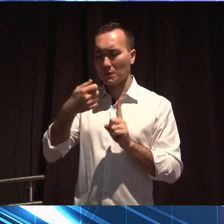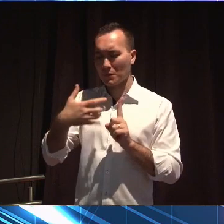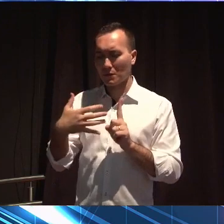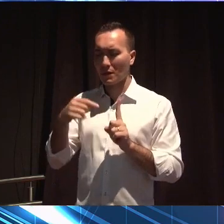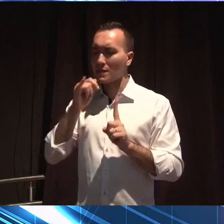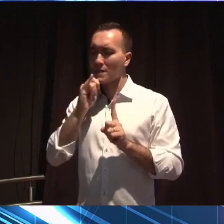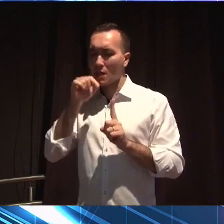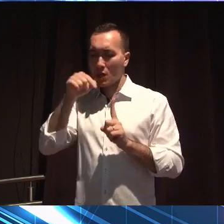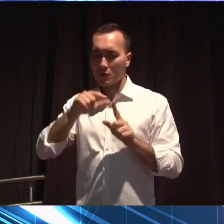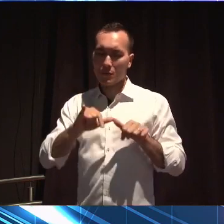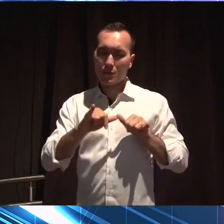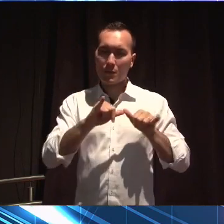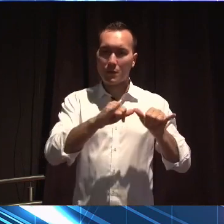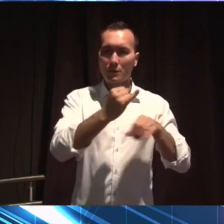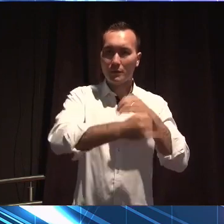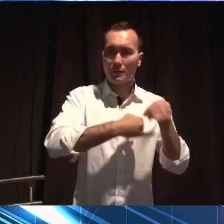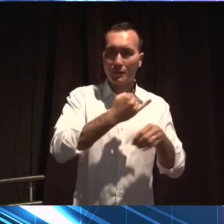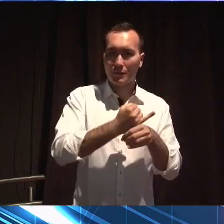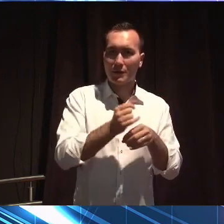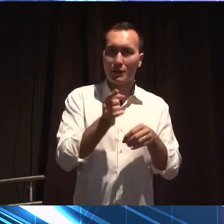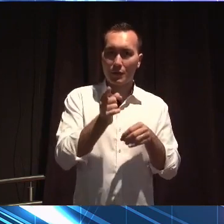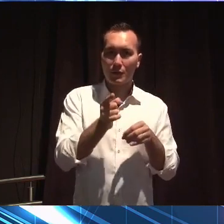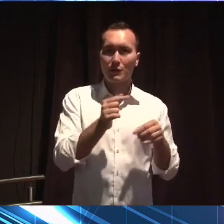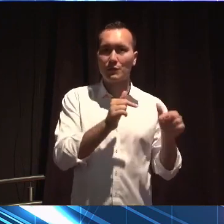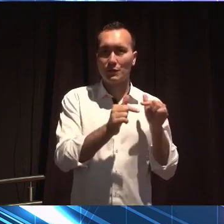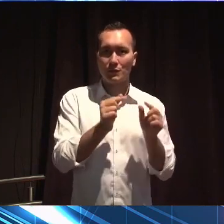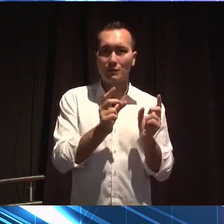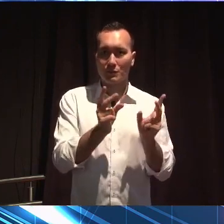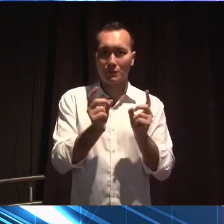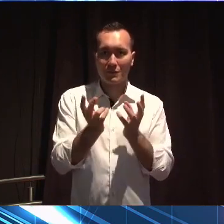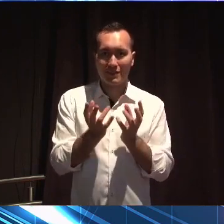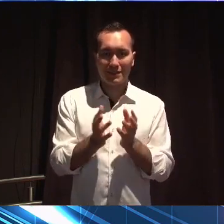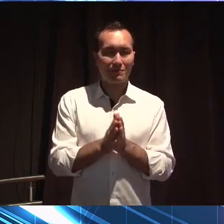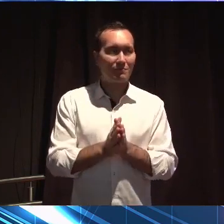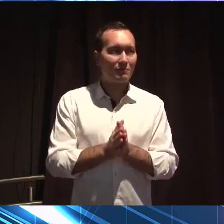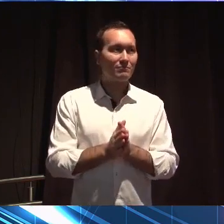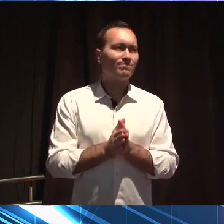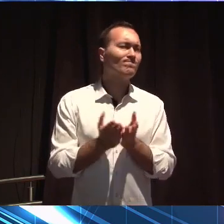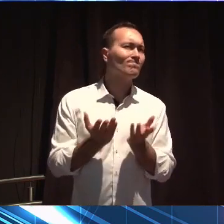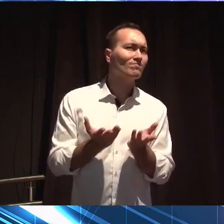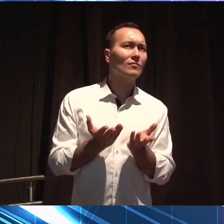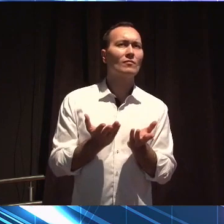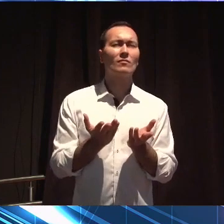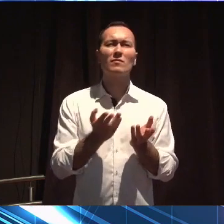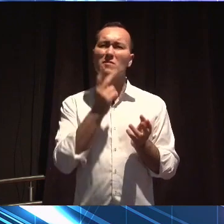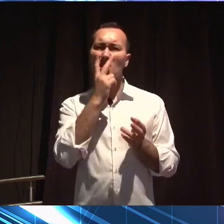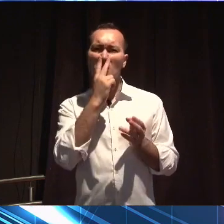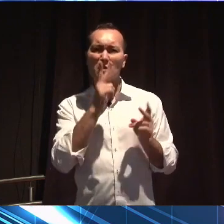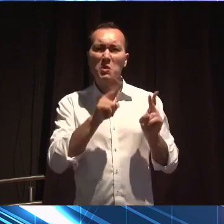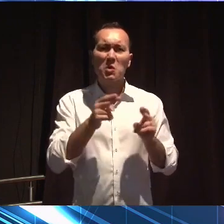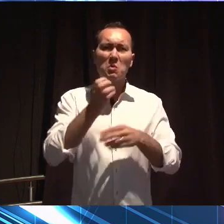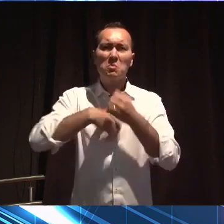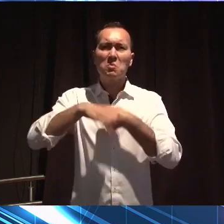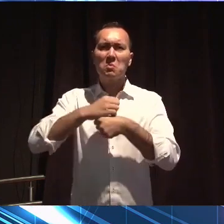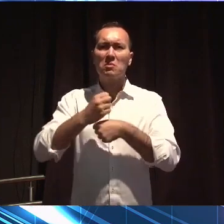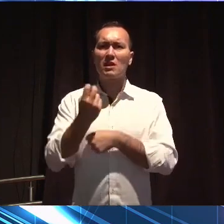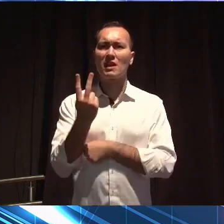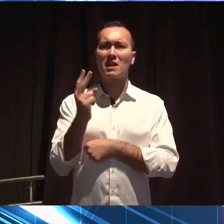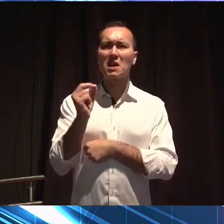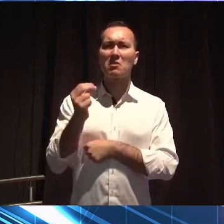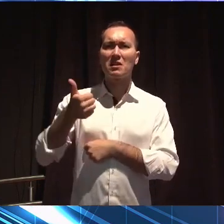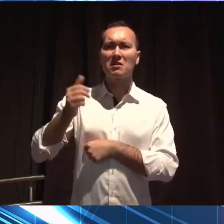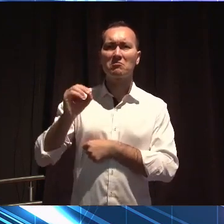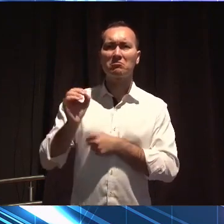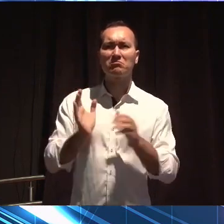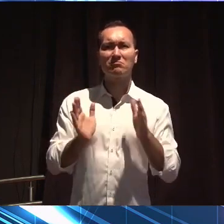e-commerce, isso é de uma miopia, né? Isso é tão 2010, né? Porque, na prática, você não tem